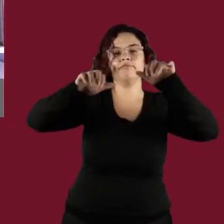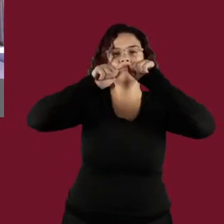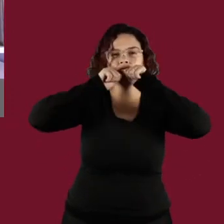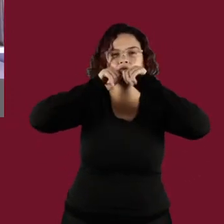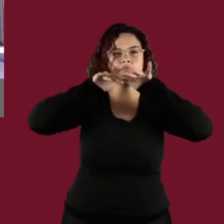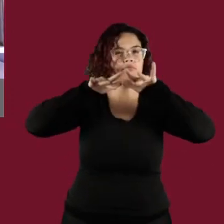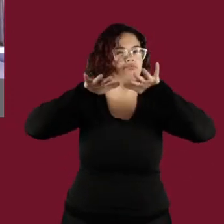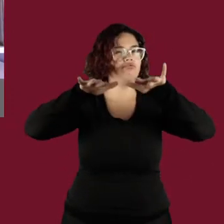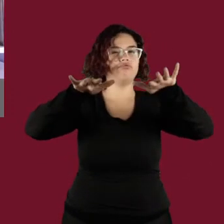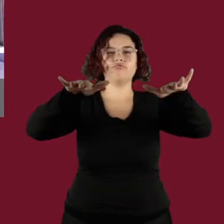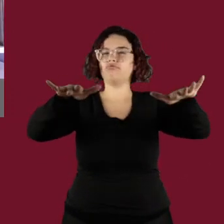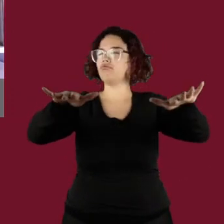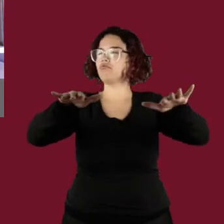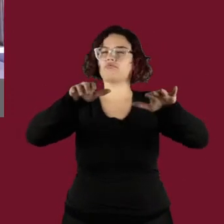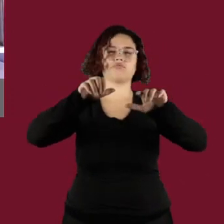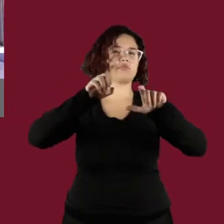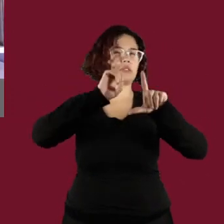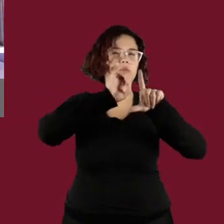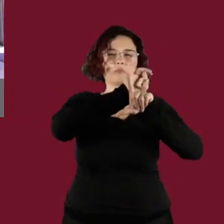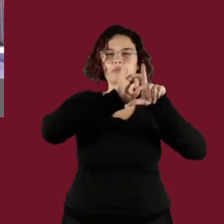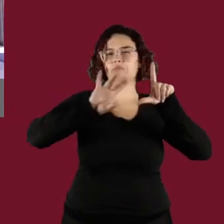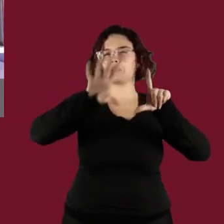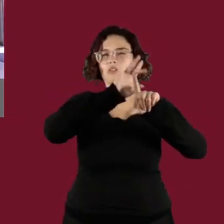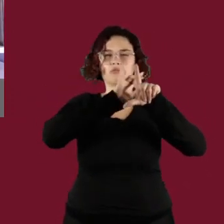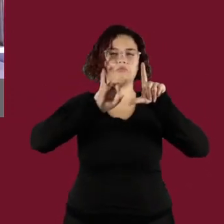foi viralizou completamente.